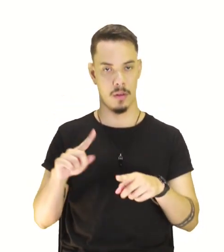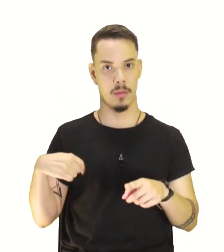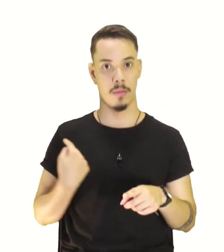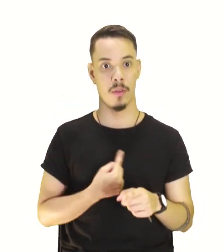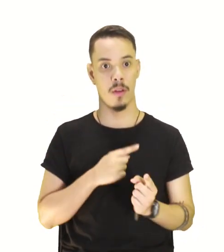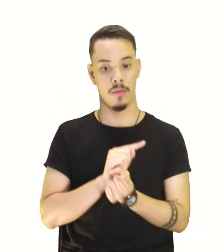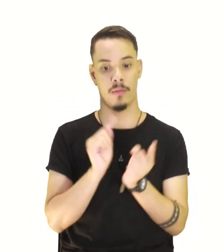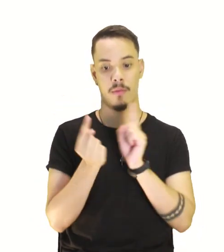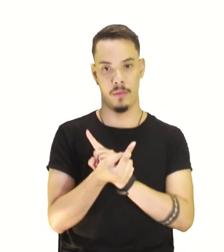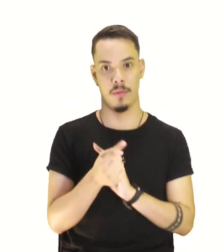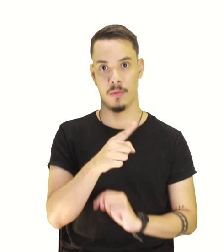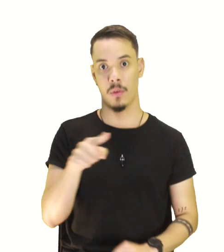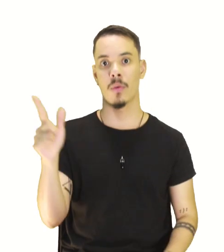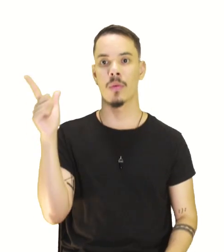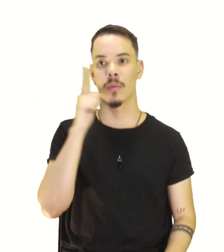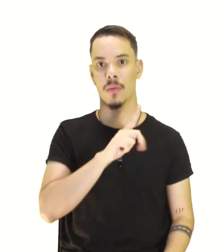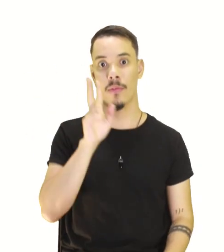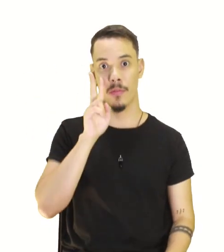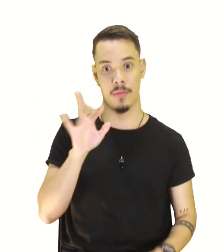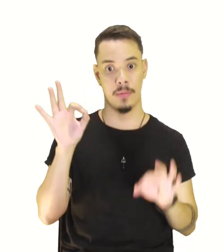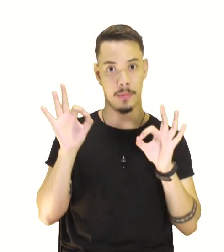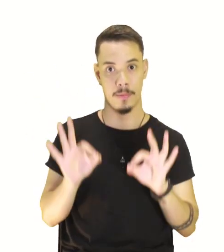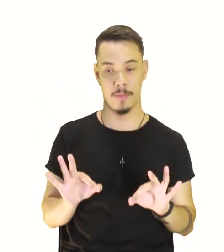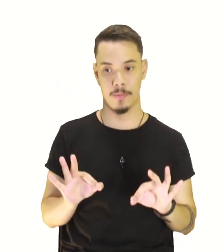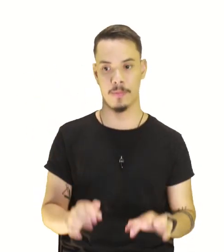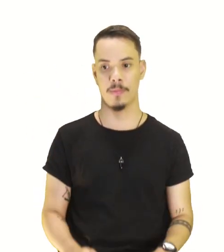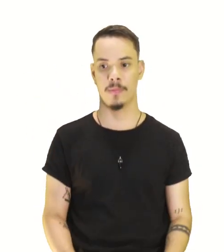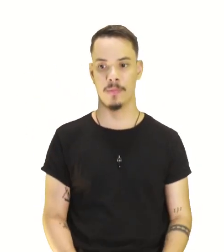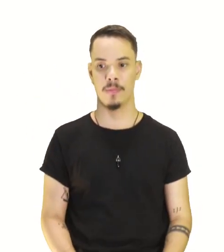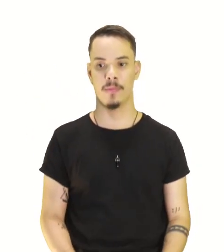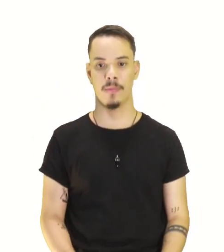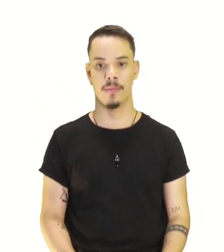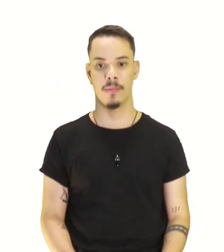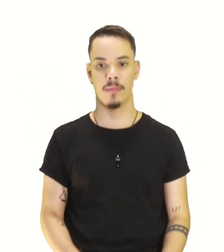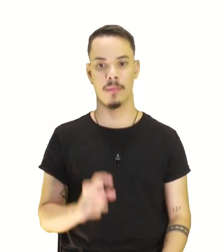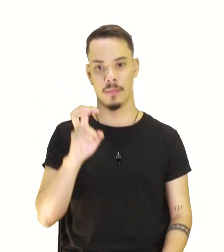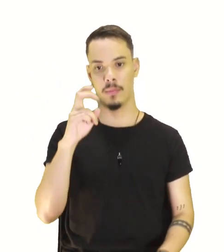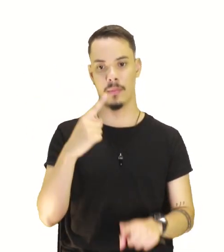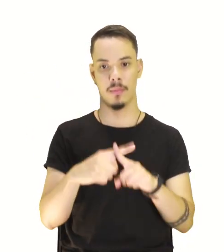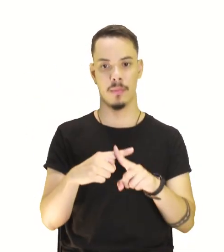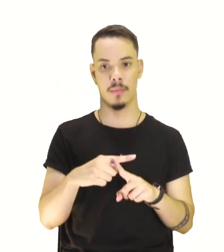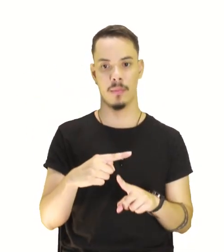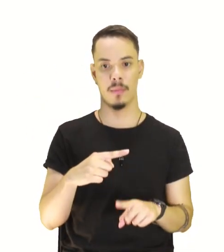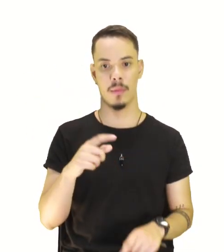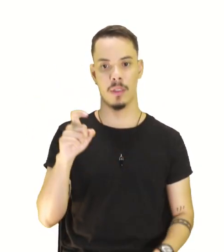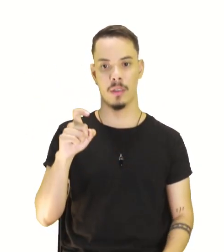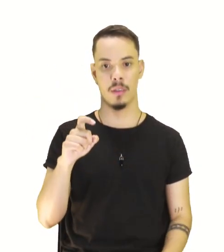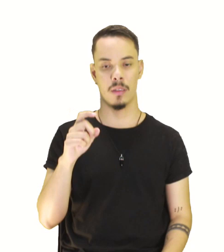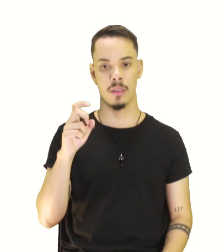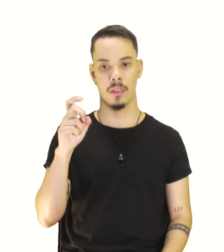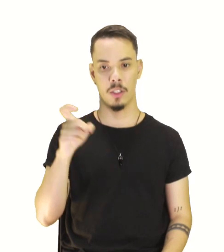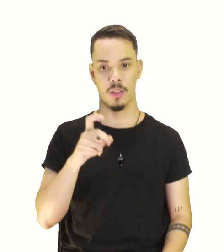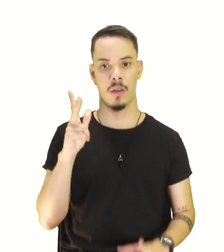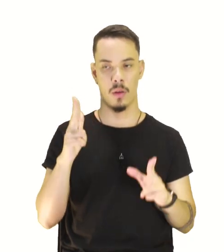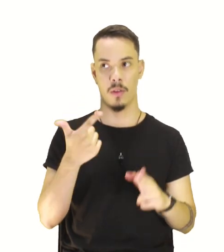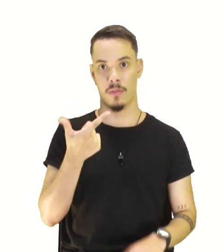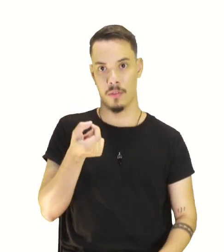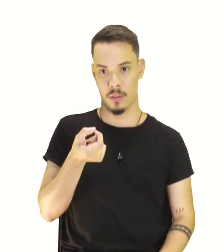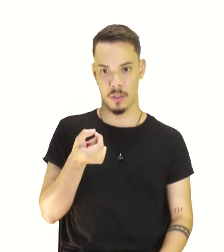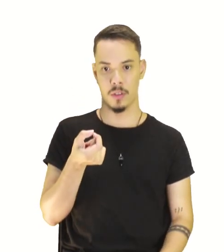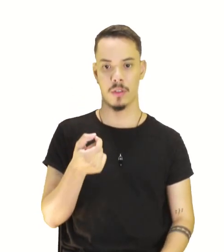mais fácil para eles conseguirem visualizar da forma de sempre. 5 vezes x igual a 20. Esse 5 está multiplicando, vai